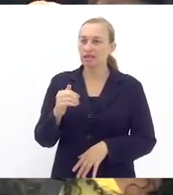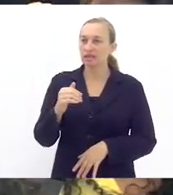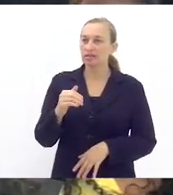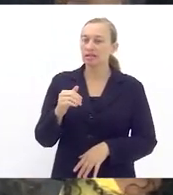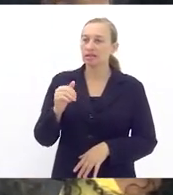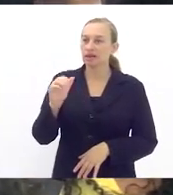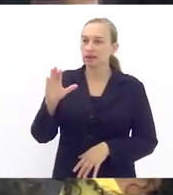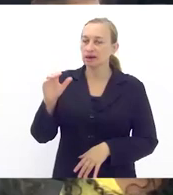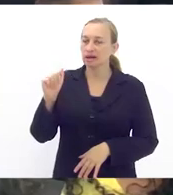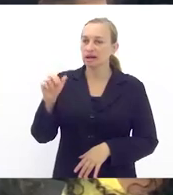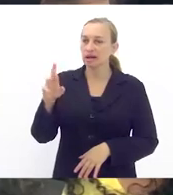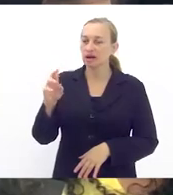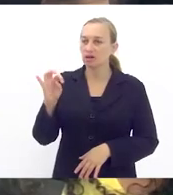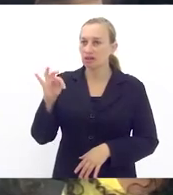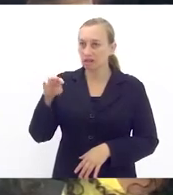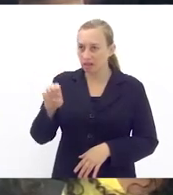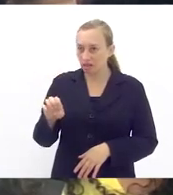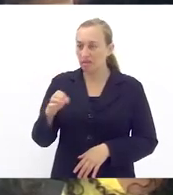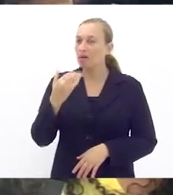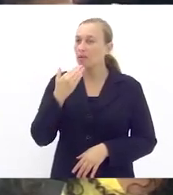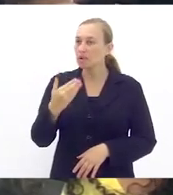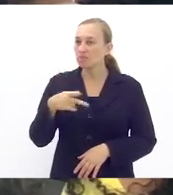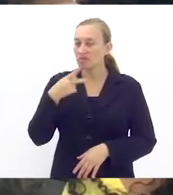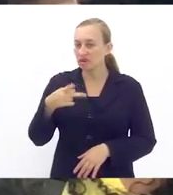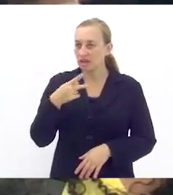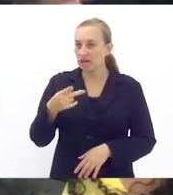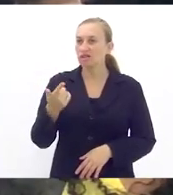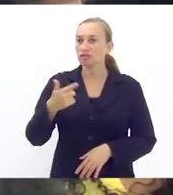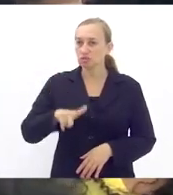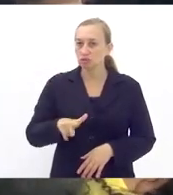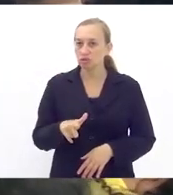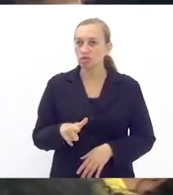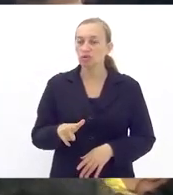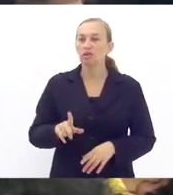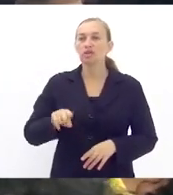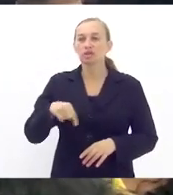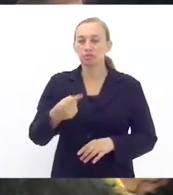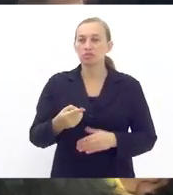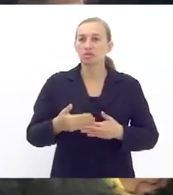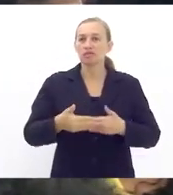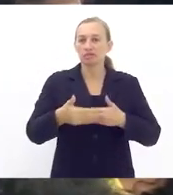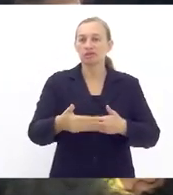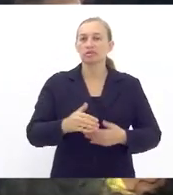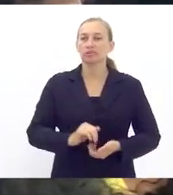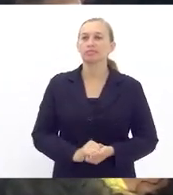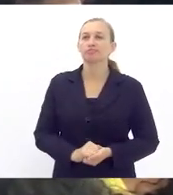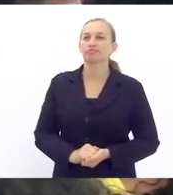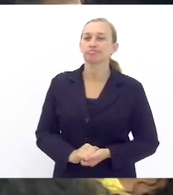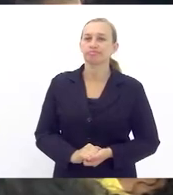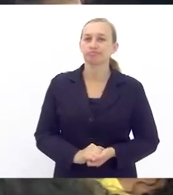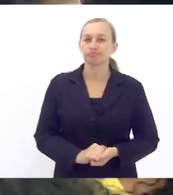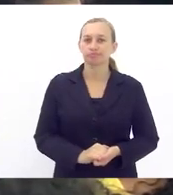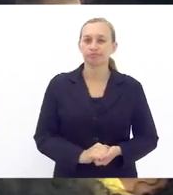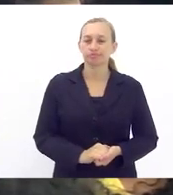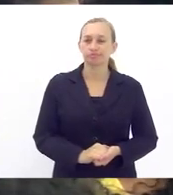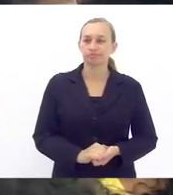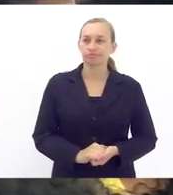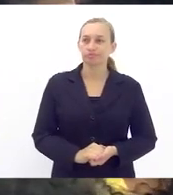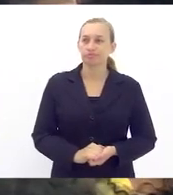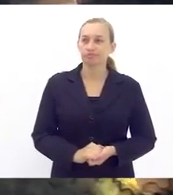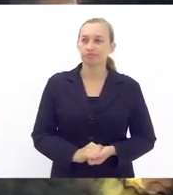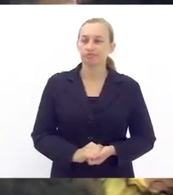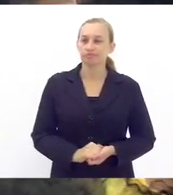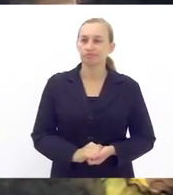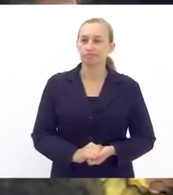Caroline pediu para fazer um parênteses eu vou abrir aqui para ela falar depois a gente avança de forma